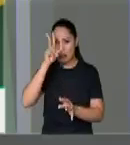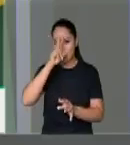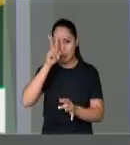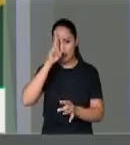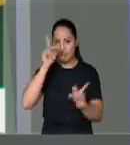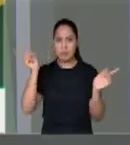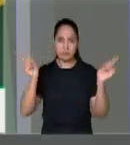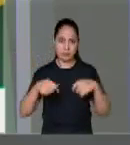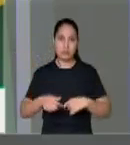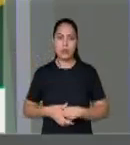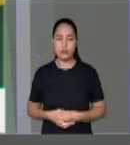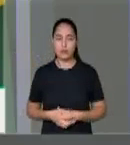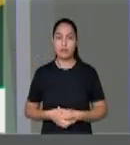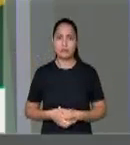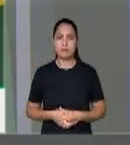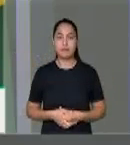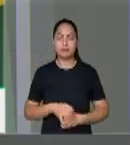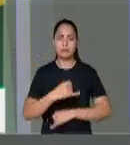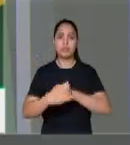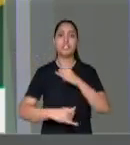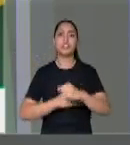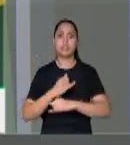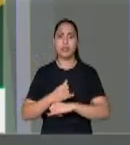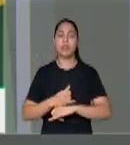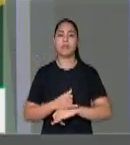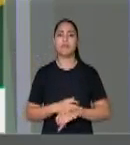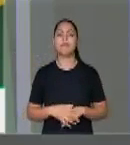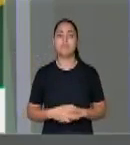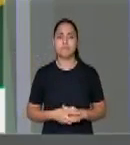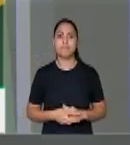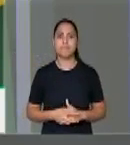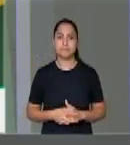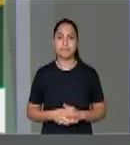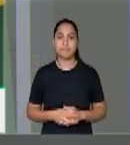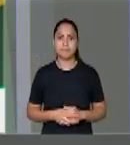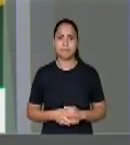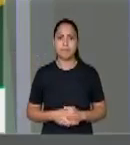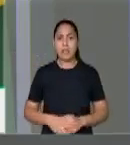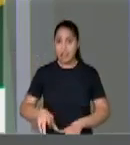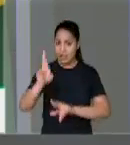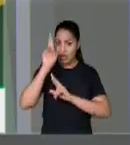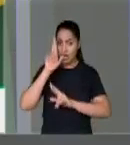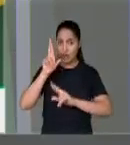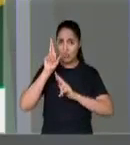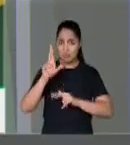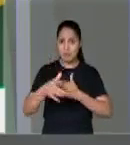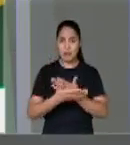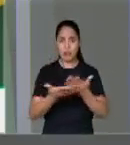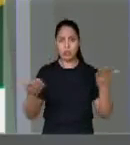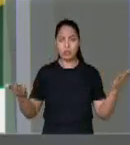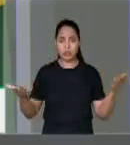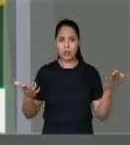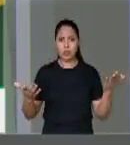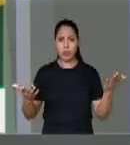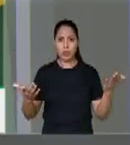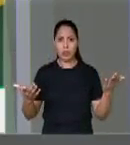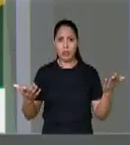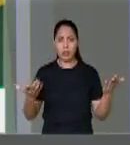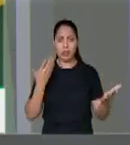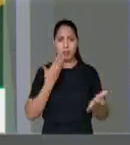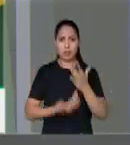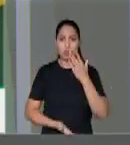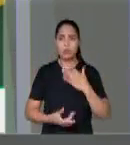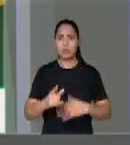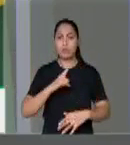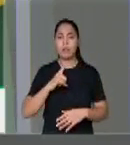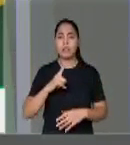somente no acervo digital e todos os outros que a gente tem. E eu espero que a gente perca também o preconceito de delegar, em